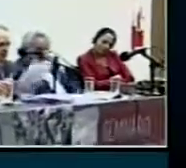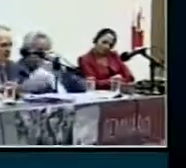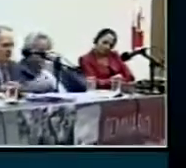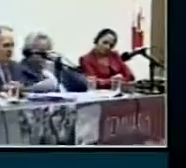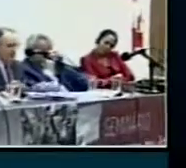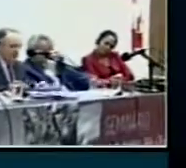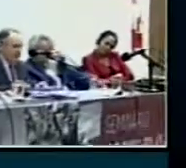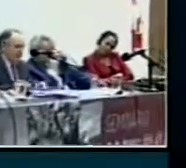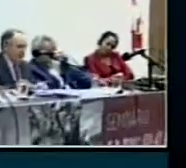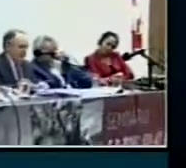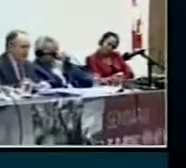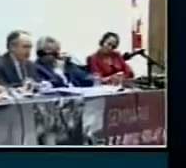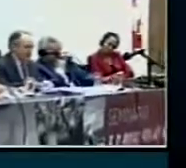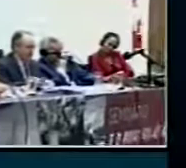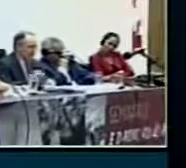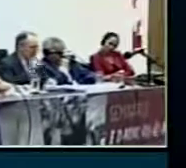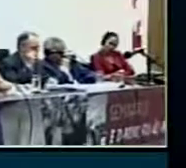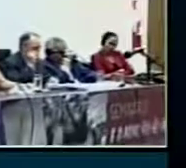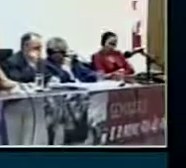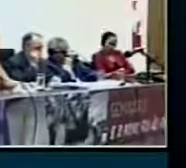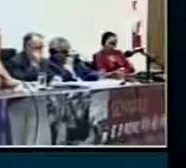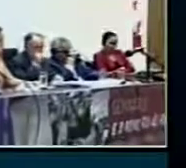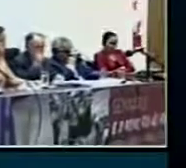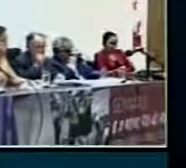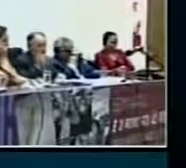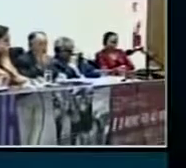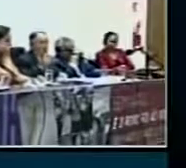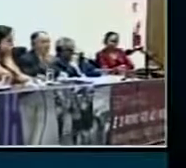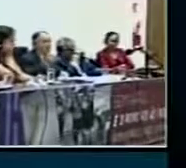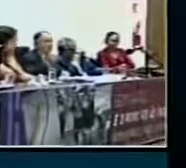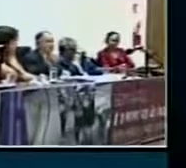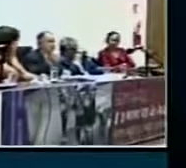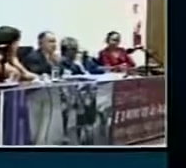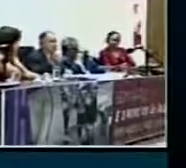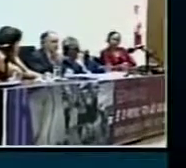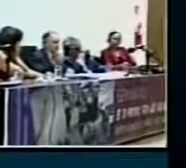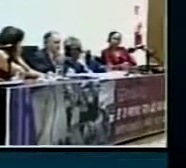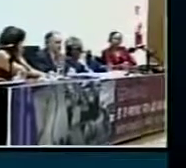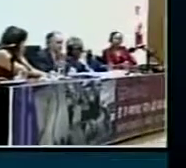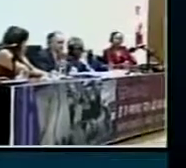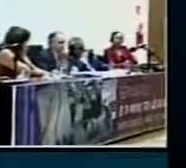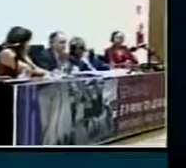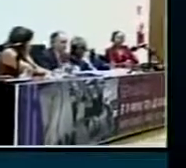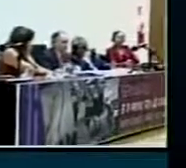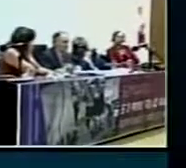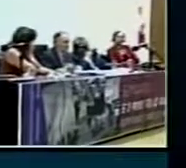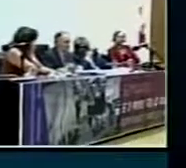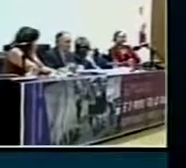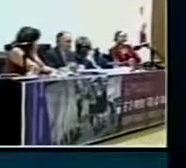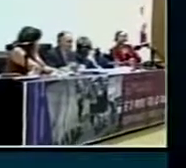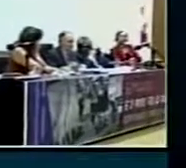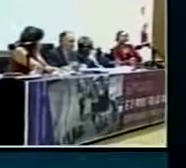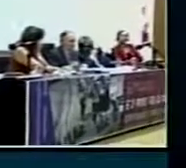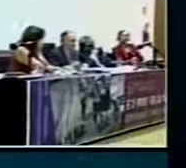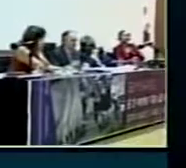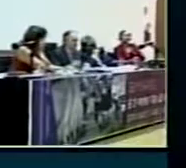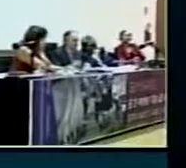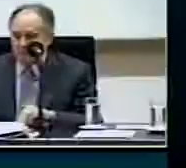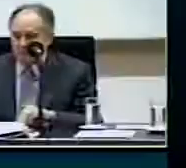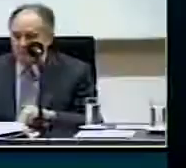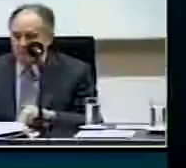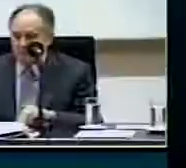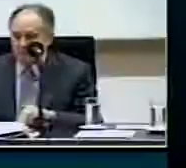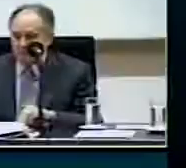de guerra, as pessoas em macas, no chão, improvisadas. Não é assim que se trata a população. Esse não pode ser um compromisso